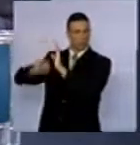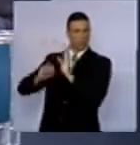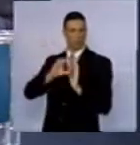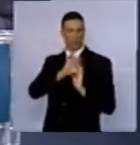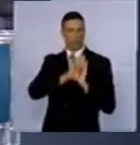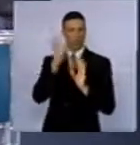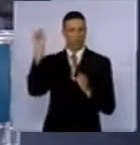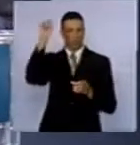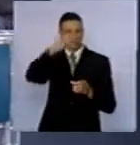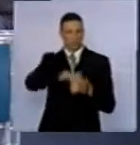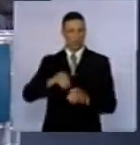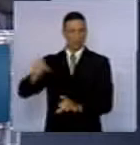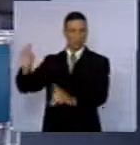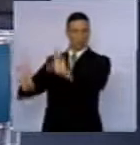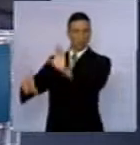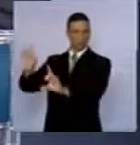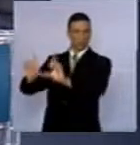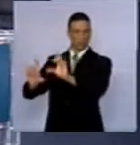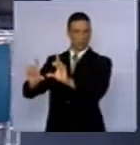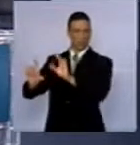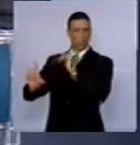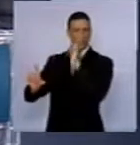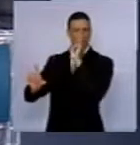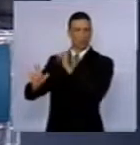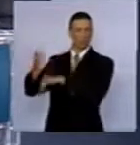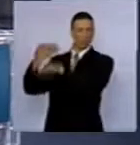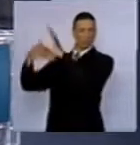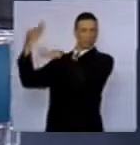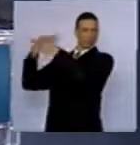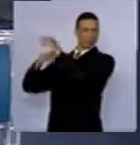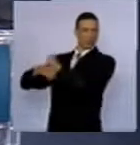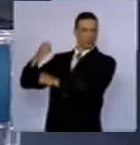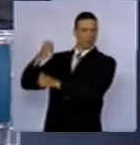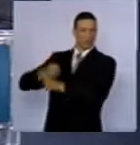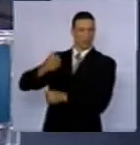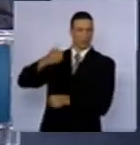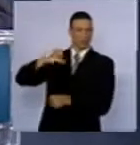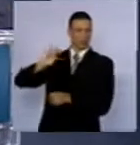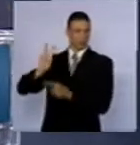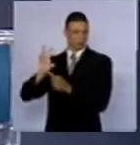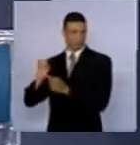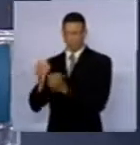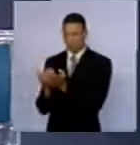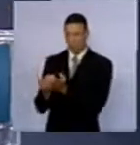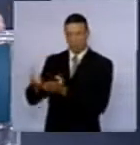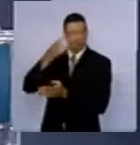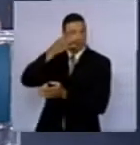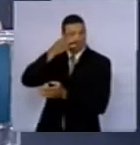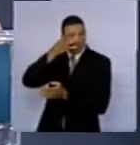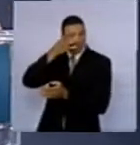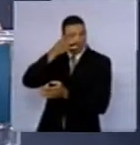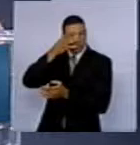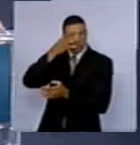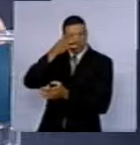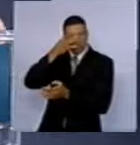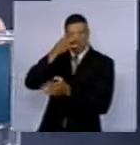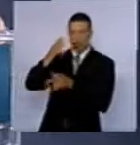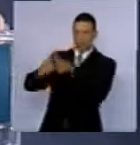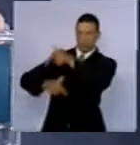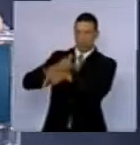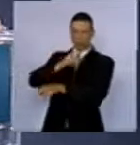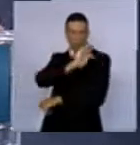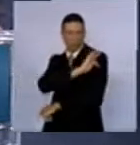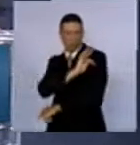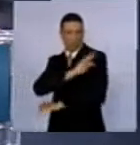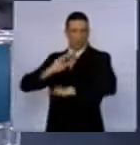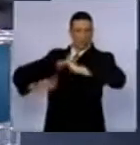conteúdo audiovisual, mas elas nasceram exatamente pelo fato de ter sido ao vivo, onde foram concentrando de uma forma verticalizada técnicos